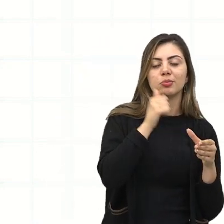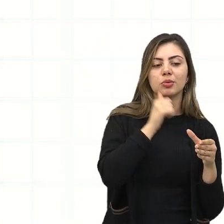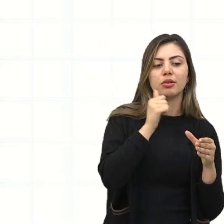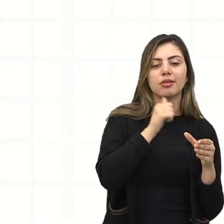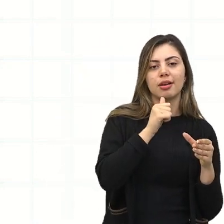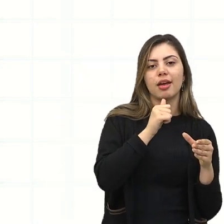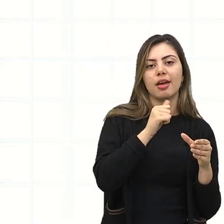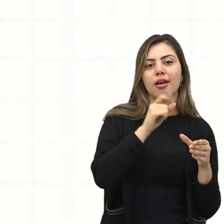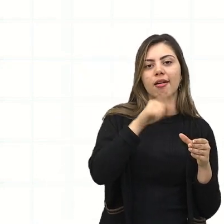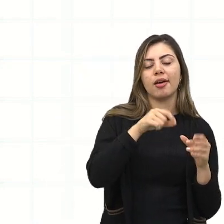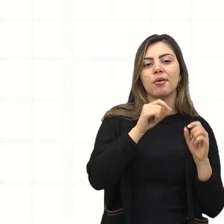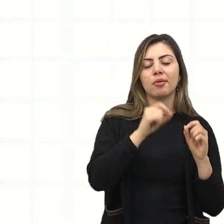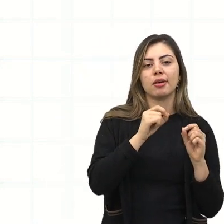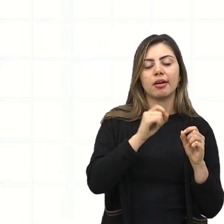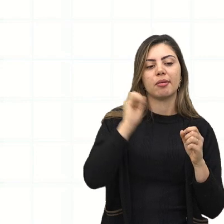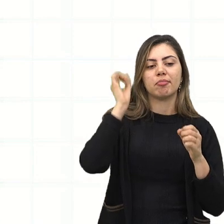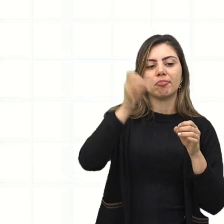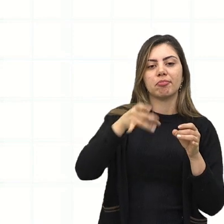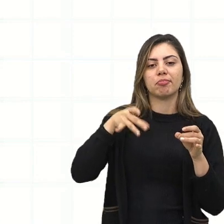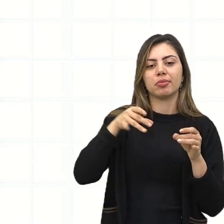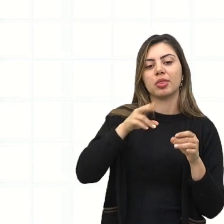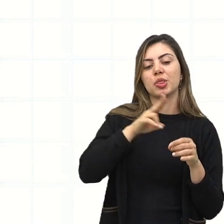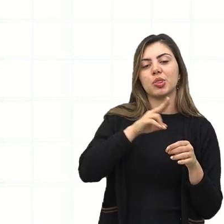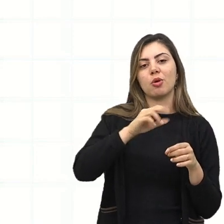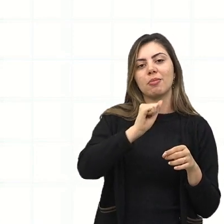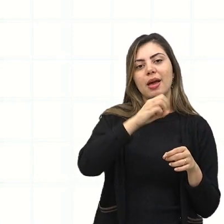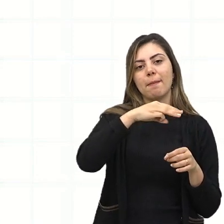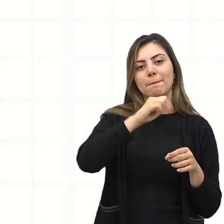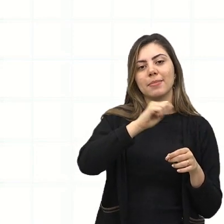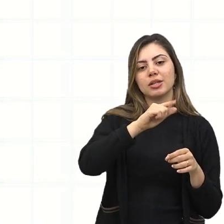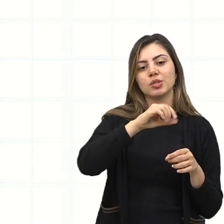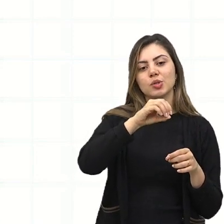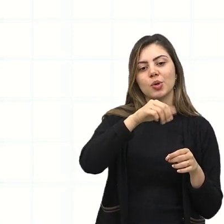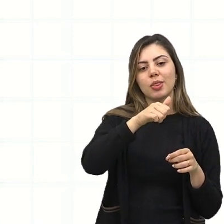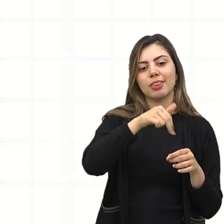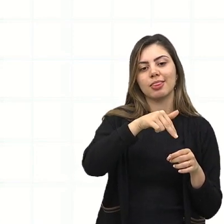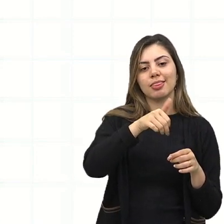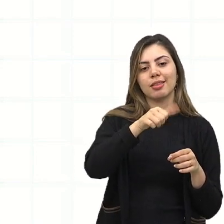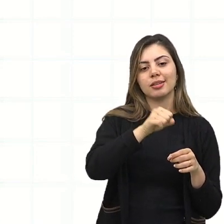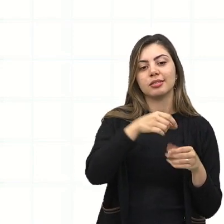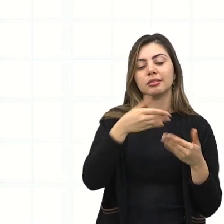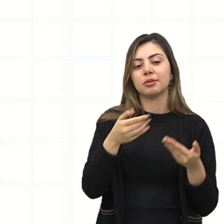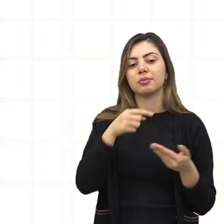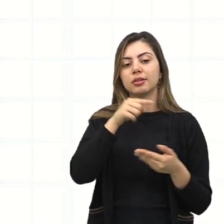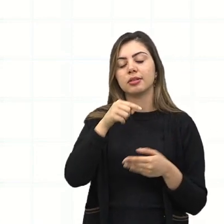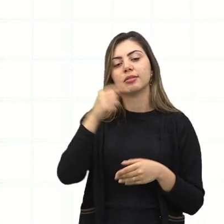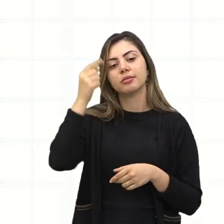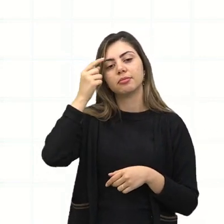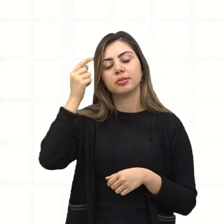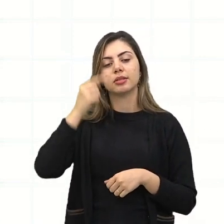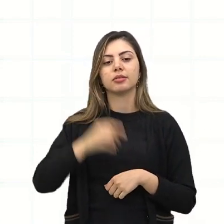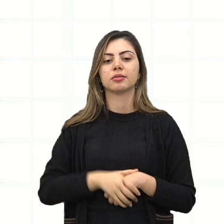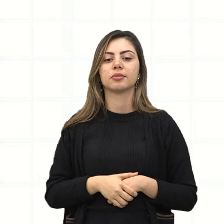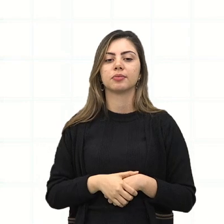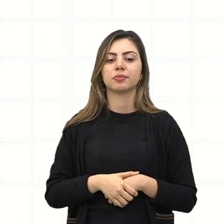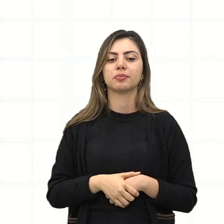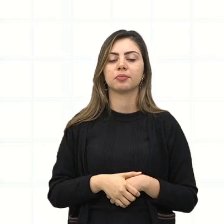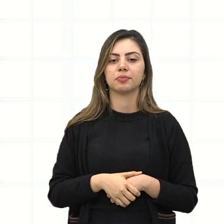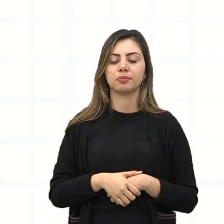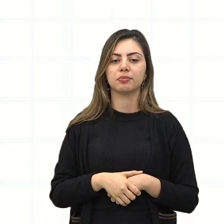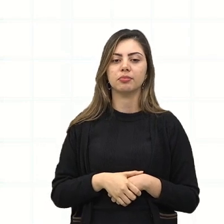vivências dele da Europa. Então, é a saga da raça, é a lenda mais viva que o tempo